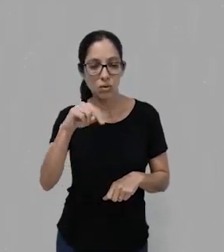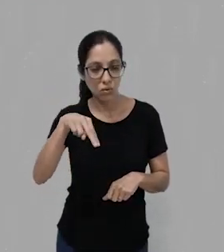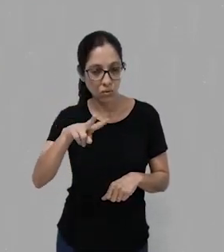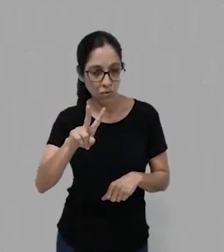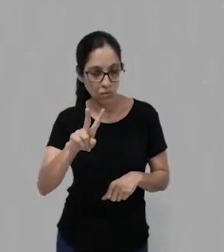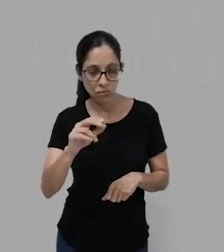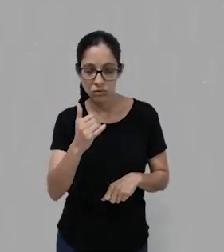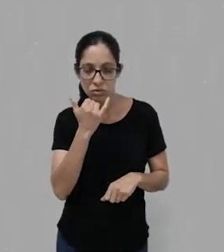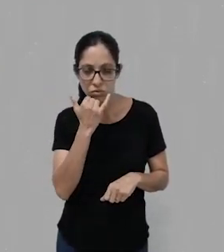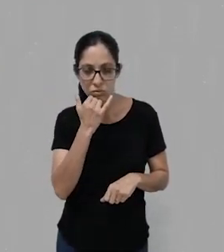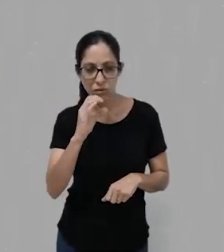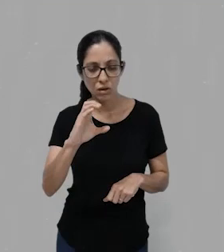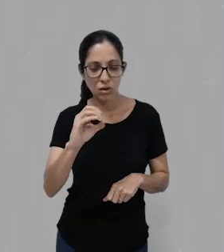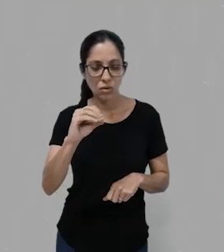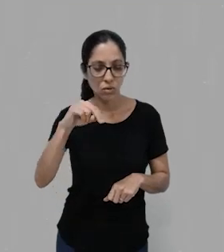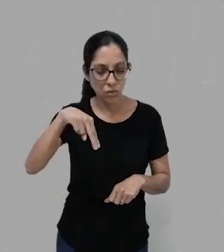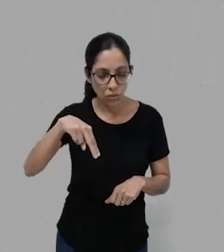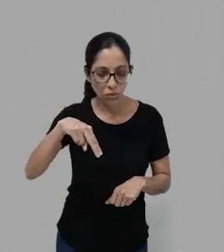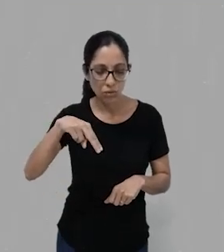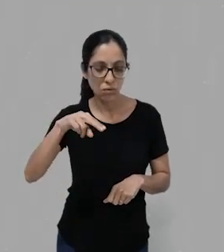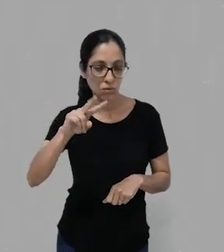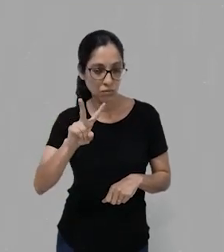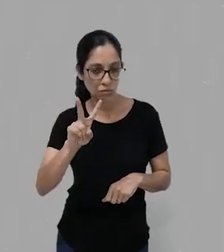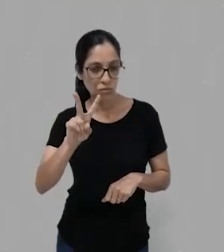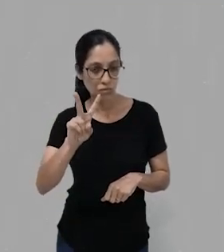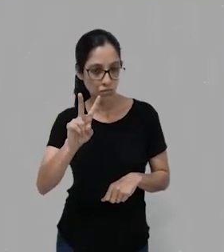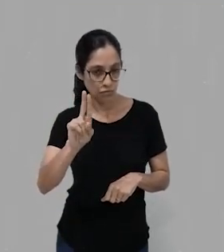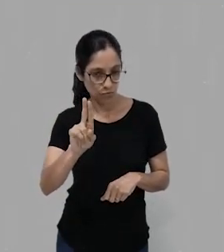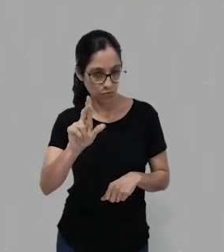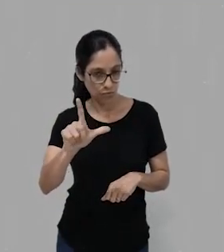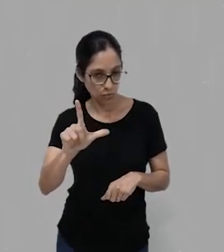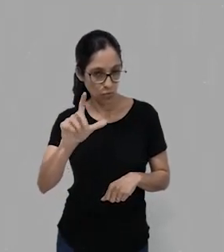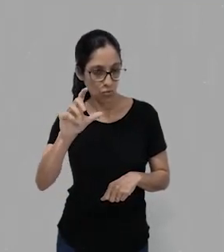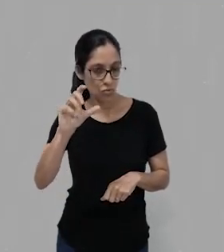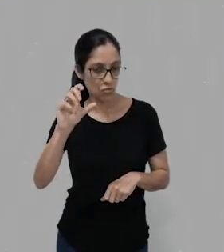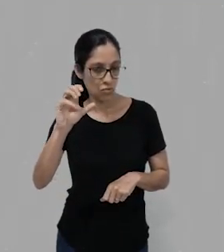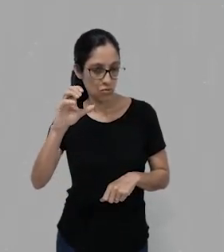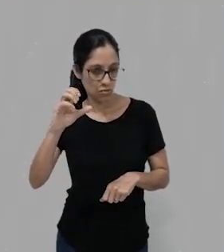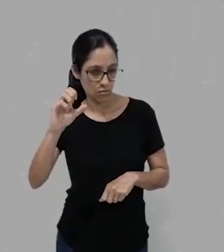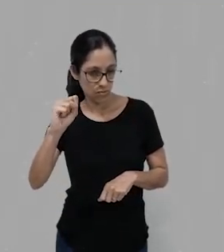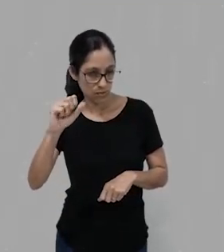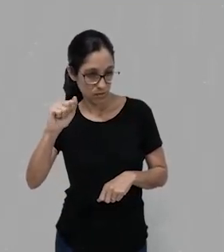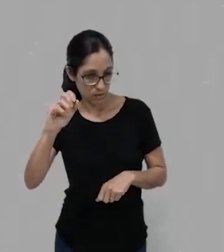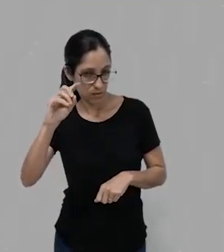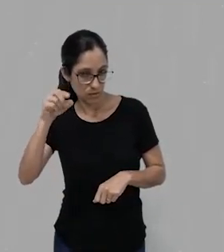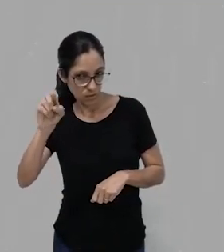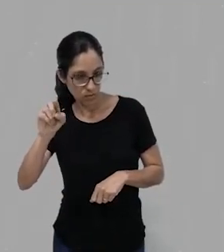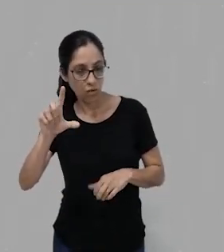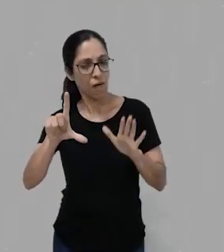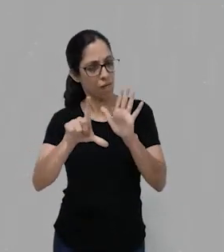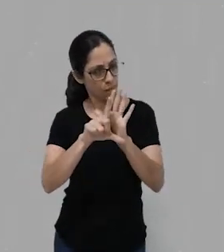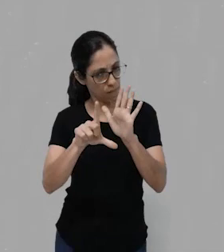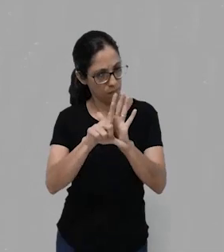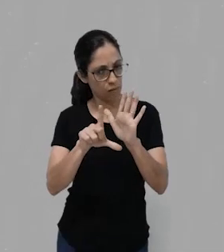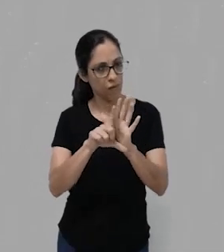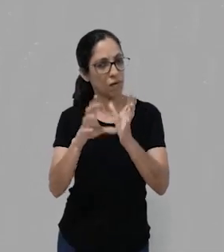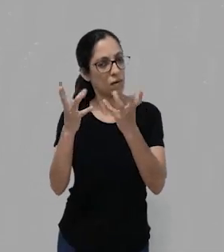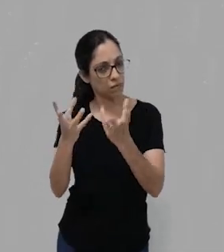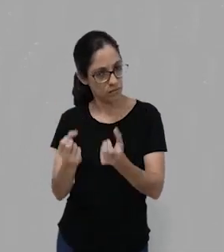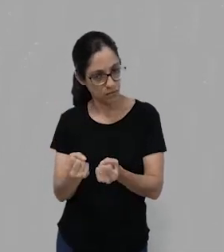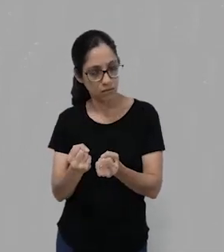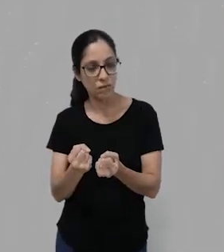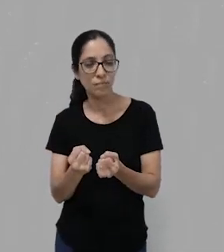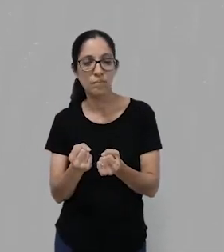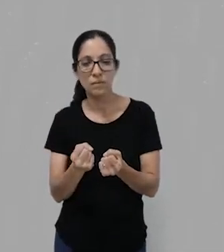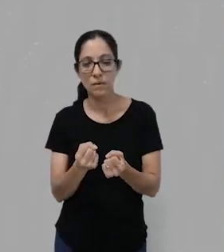algumas jurisprudências que legalizam. O pai e a mãe de uma criança, por exemplo, que sofre de convulsão, entra na justiça,